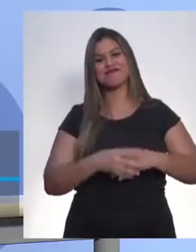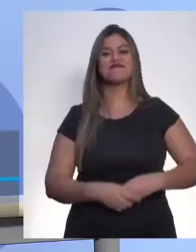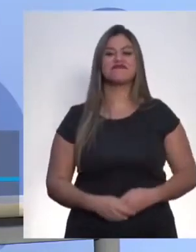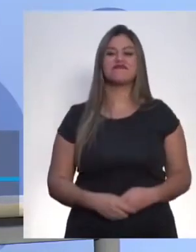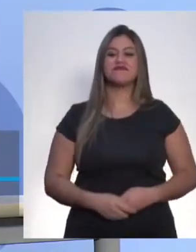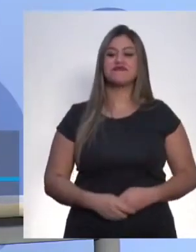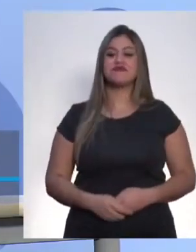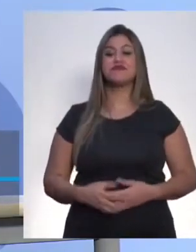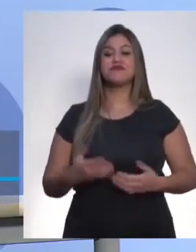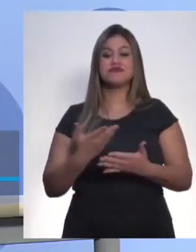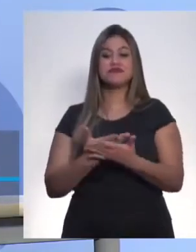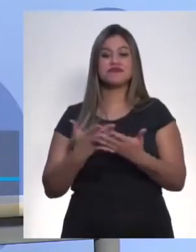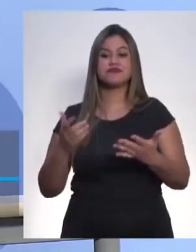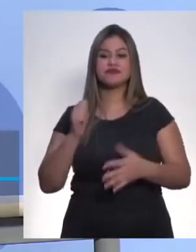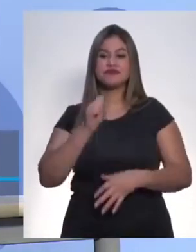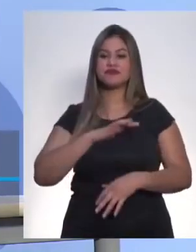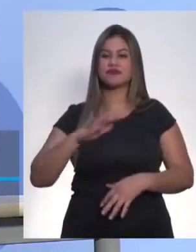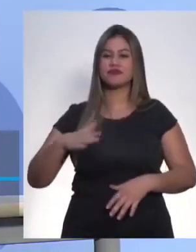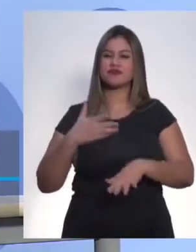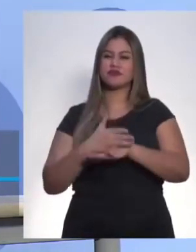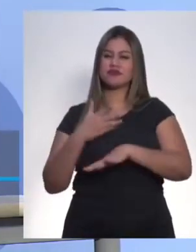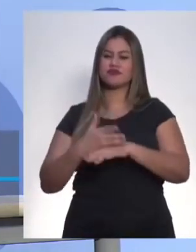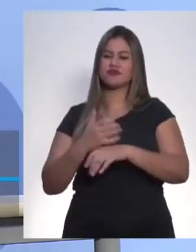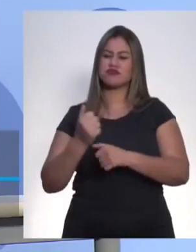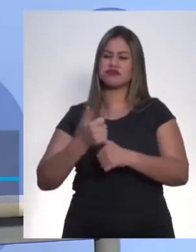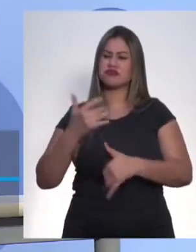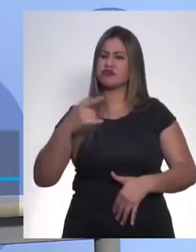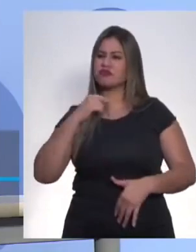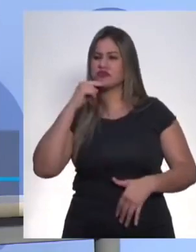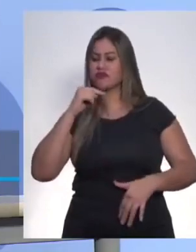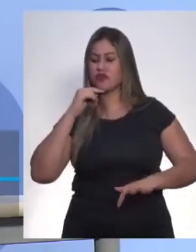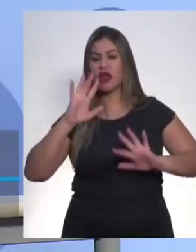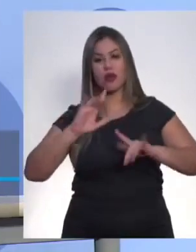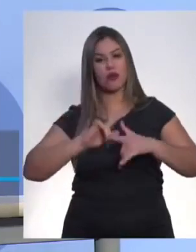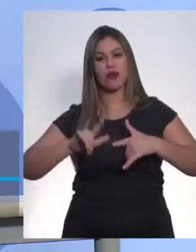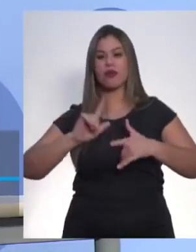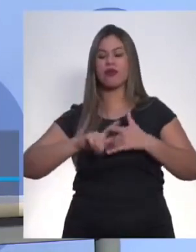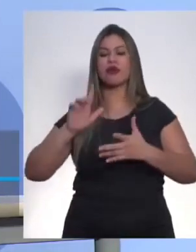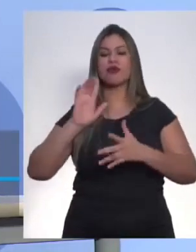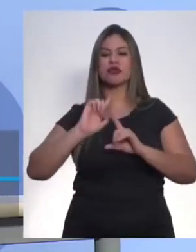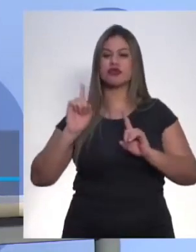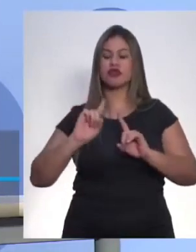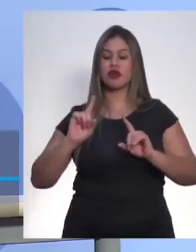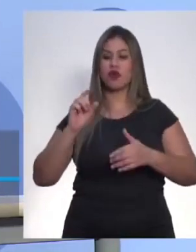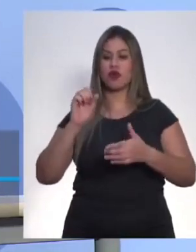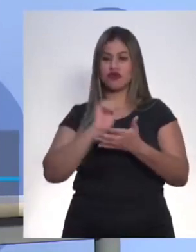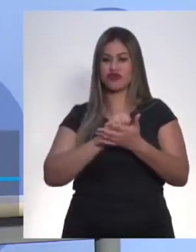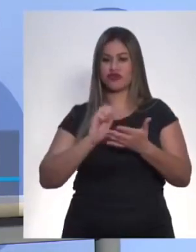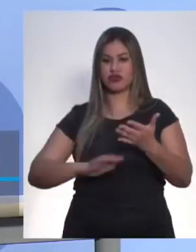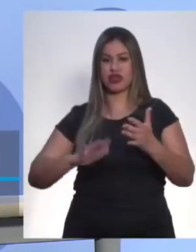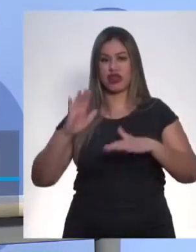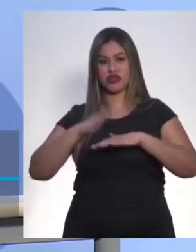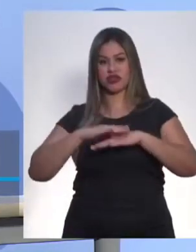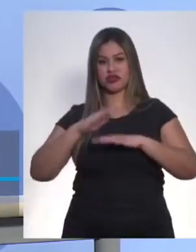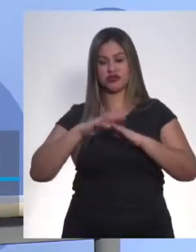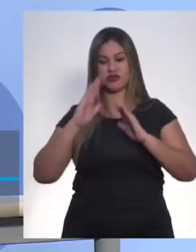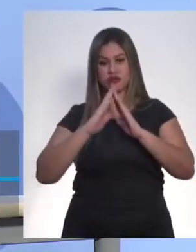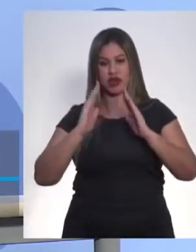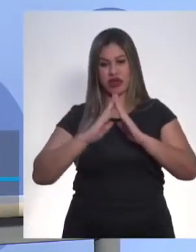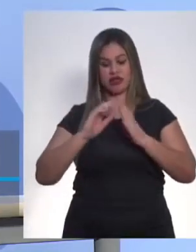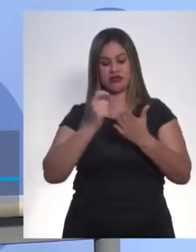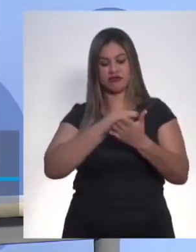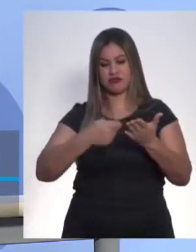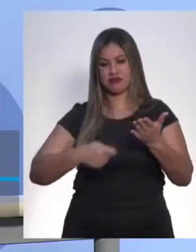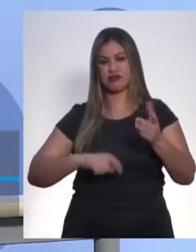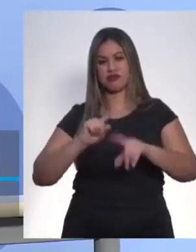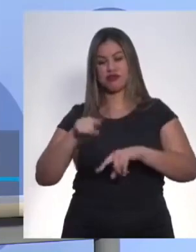Mas, alunos, se você não consegue entrar lá no chat, não tem problema. Resolva as atividades aí na sua casa e